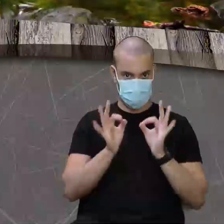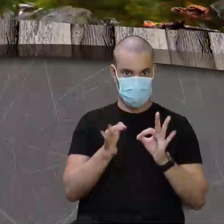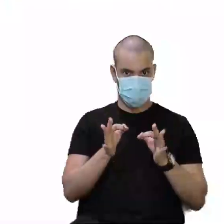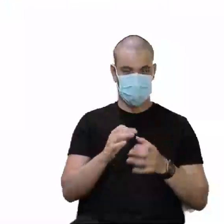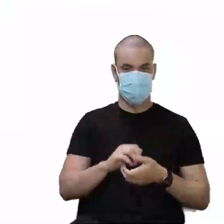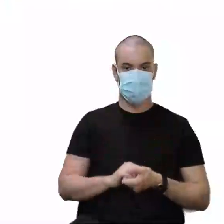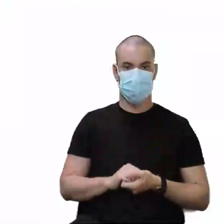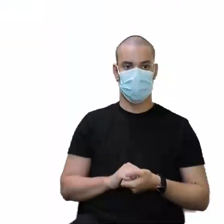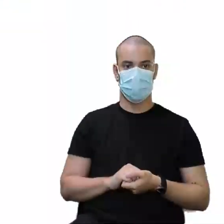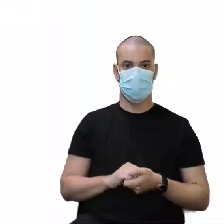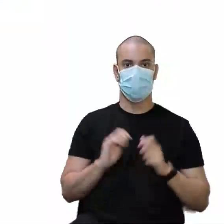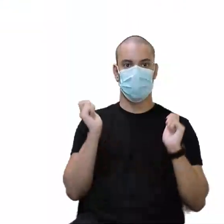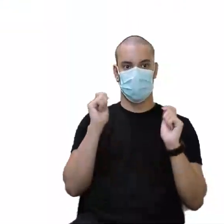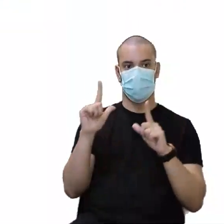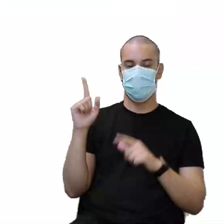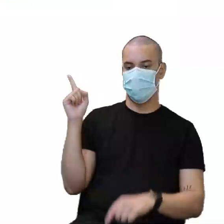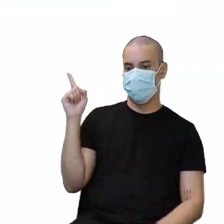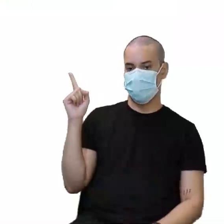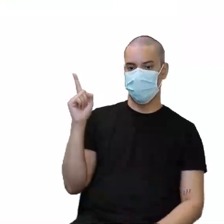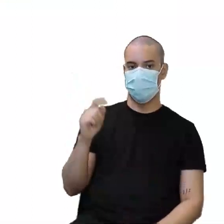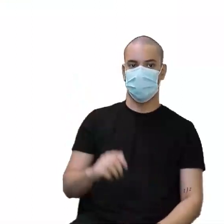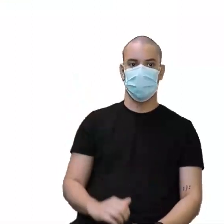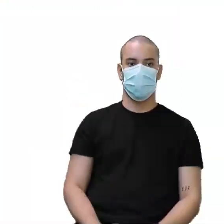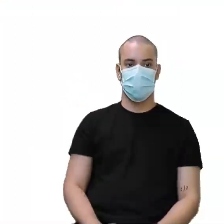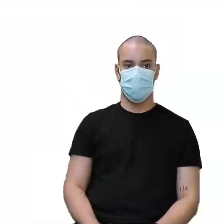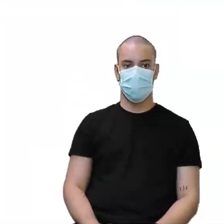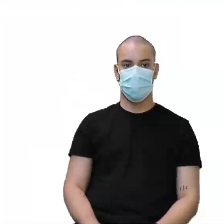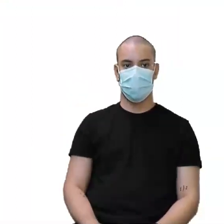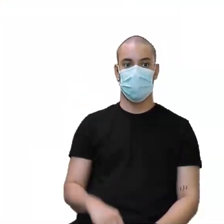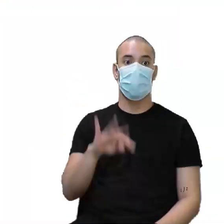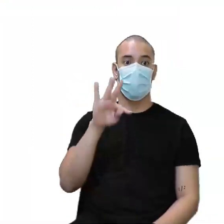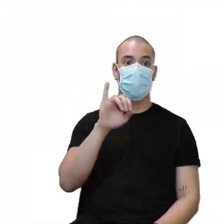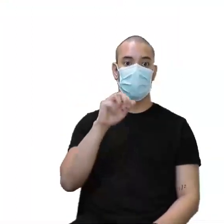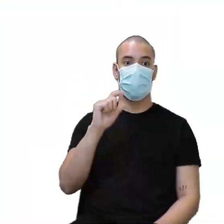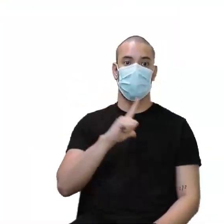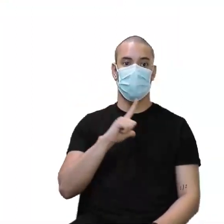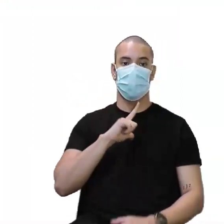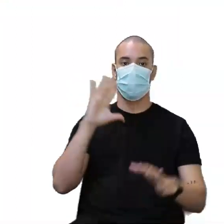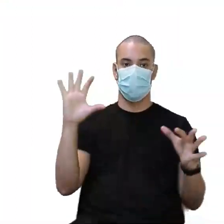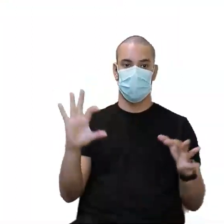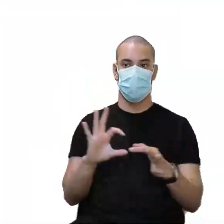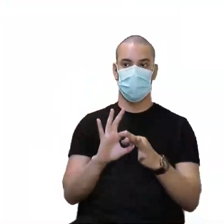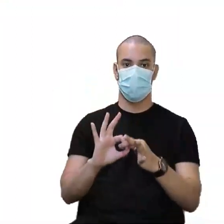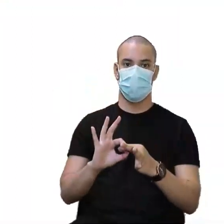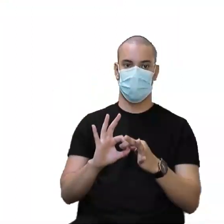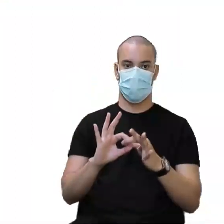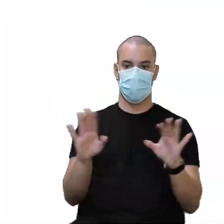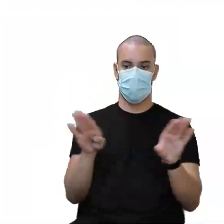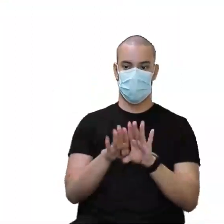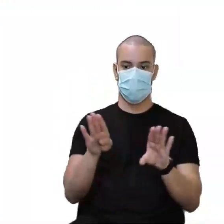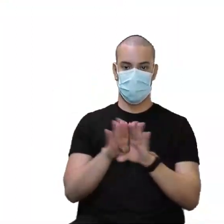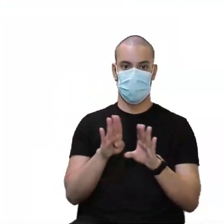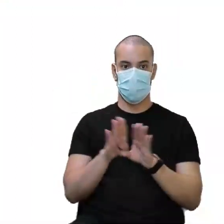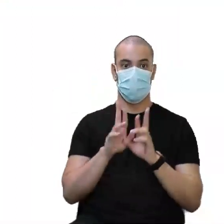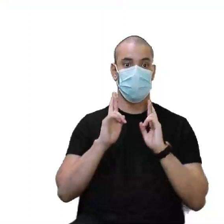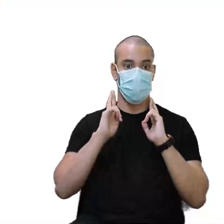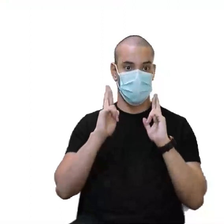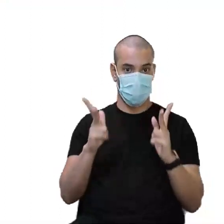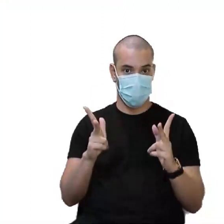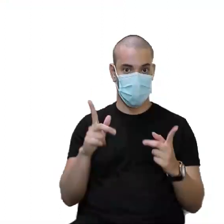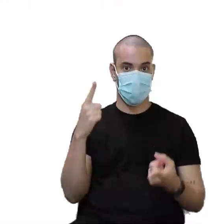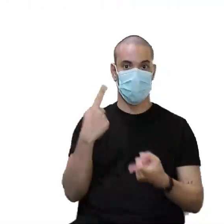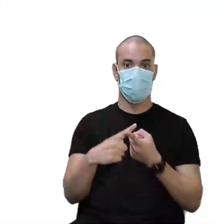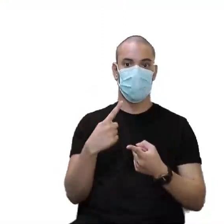lá no quadro. Então, na teia, temos a conexão entre diferentes cadeias